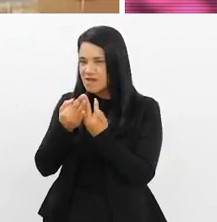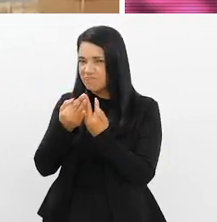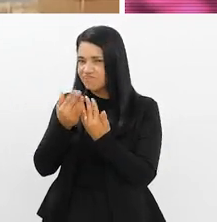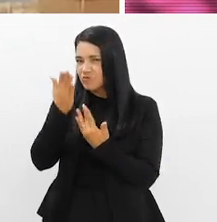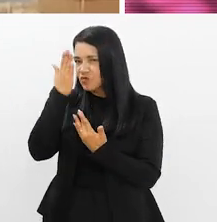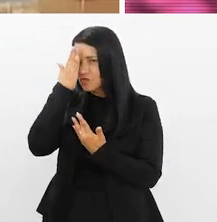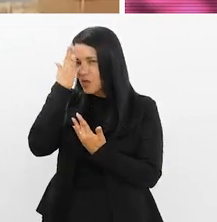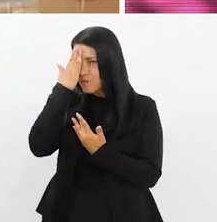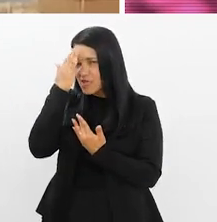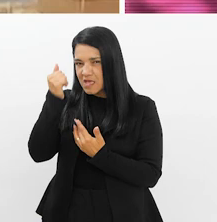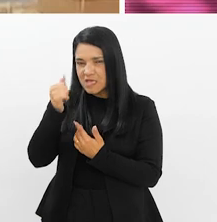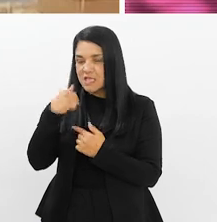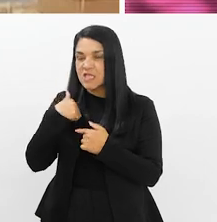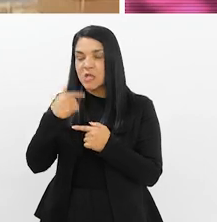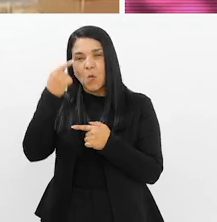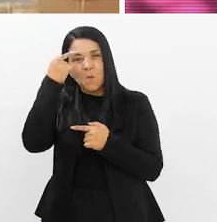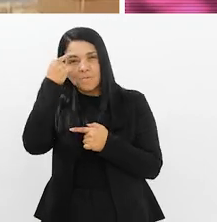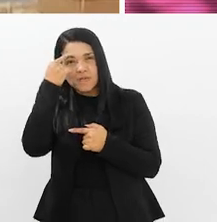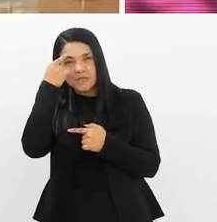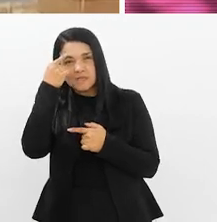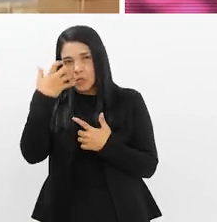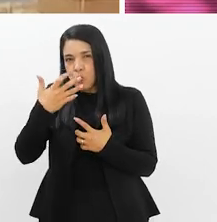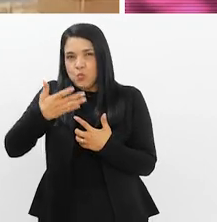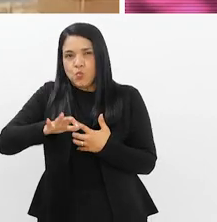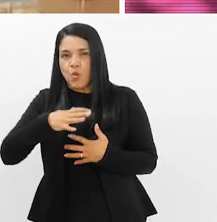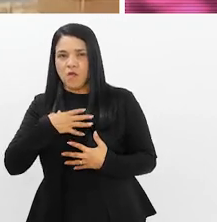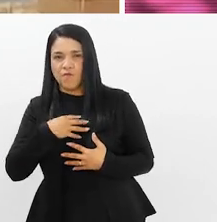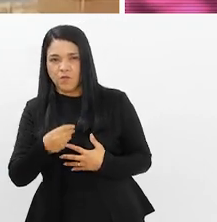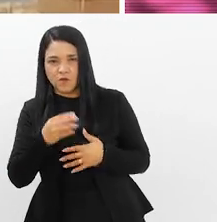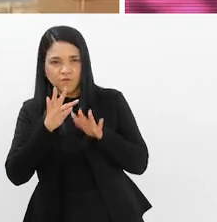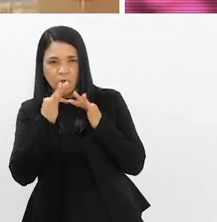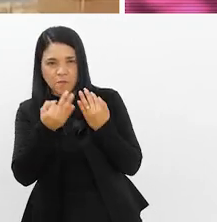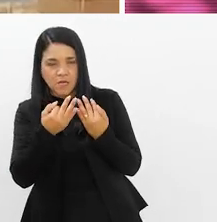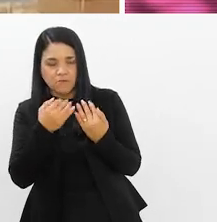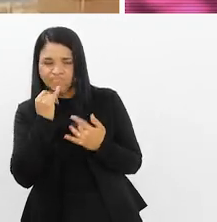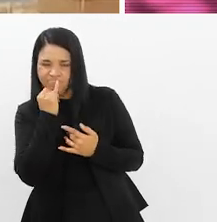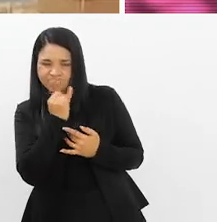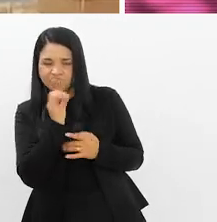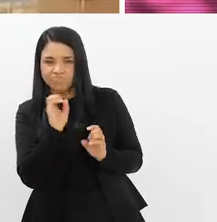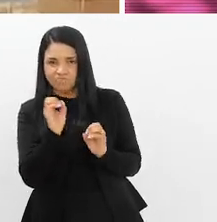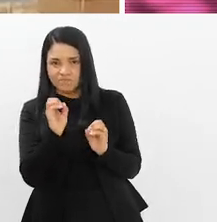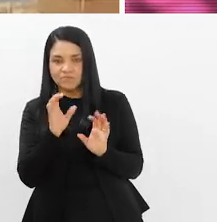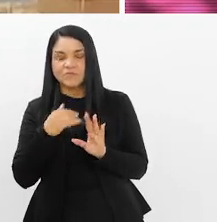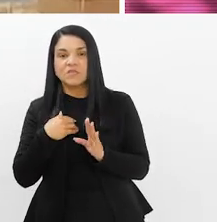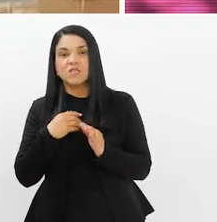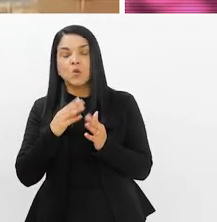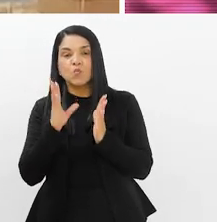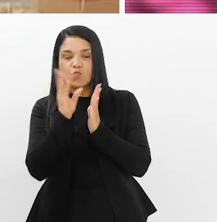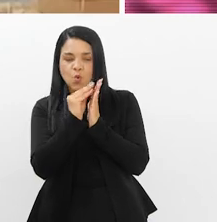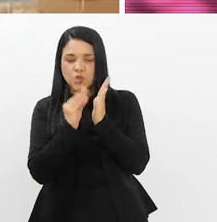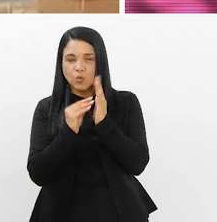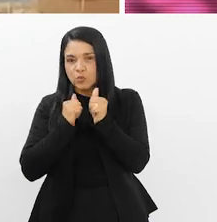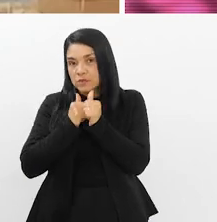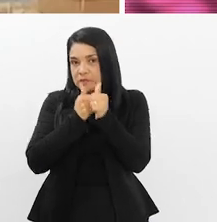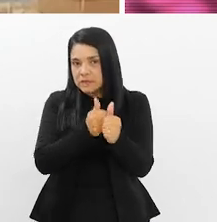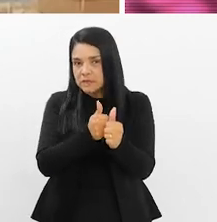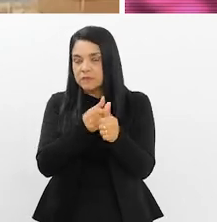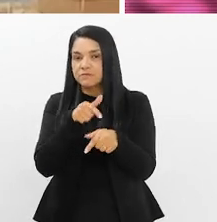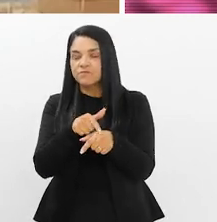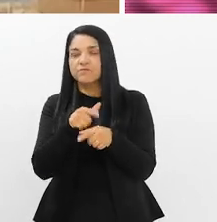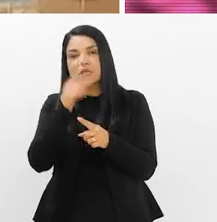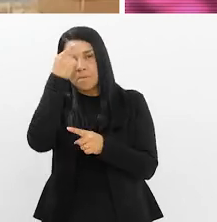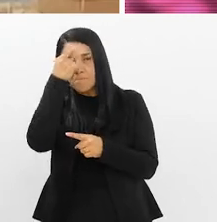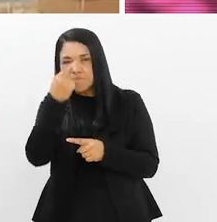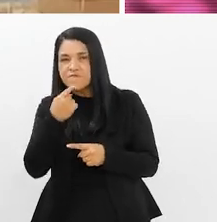dela soubessem que ela está pensando em não ter filhos, né? E que ela segue esse tipo de conteúdo. Então,